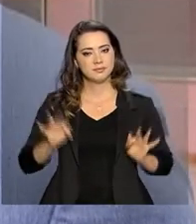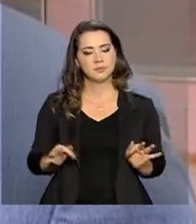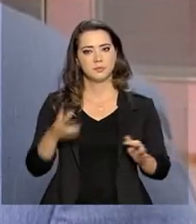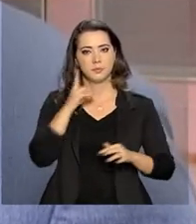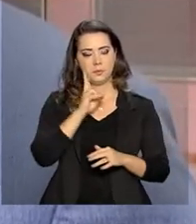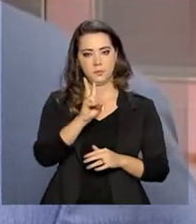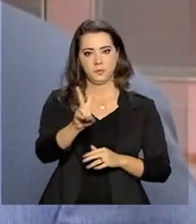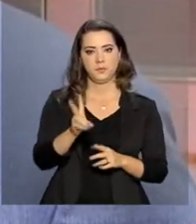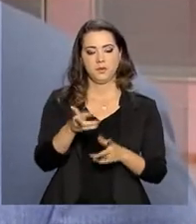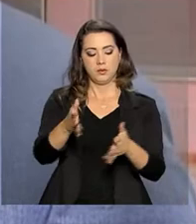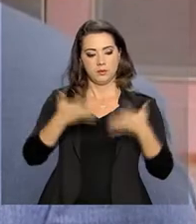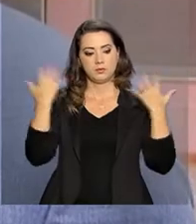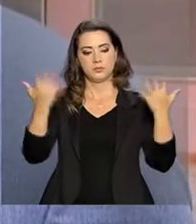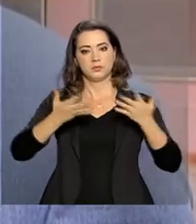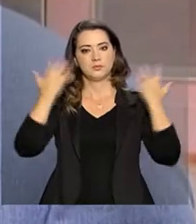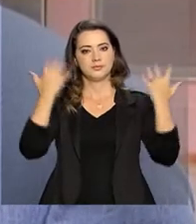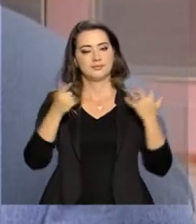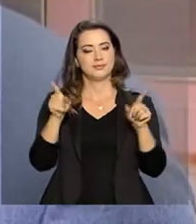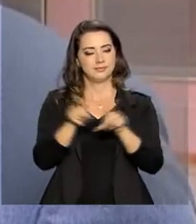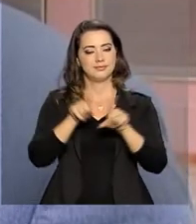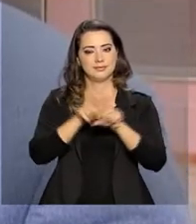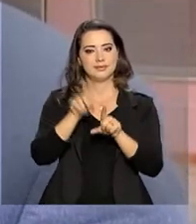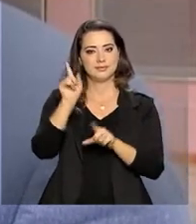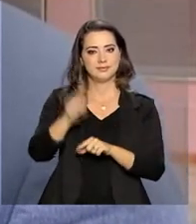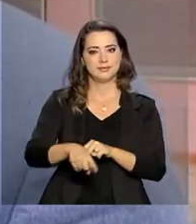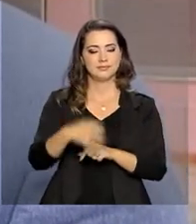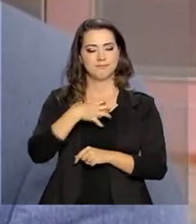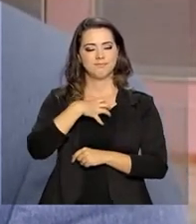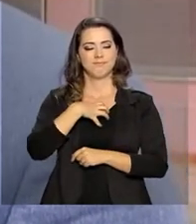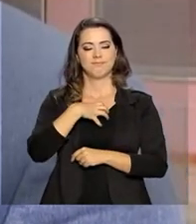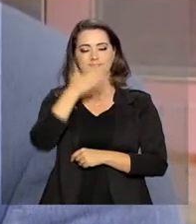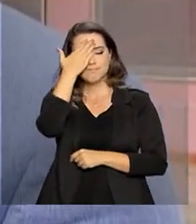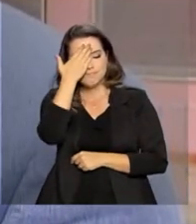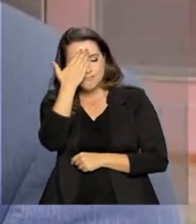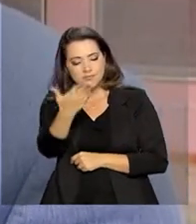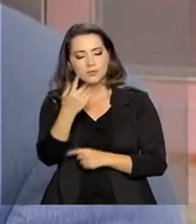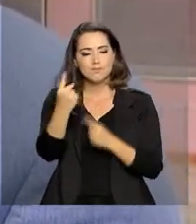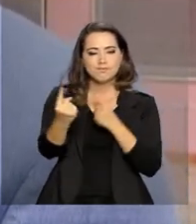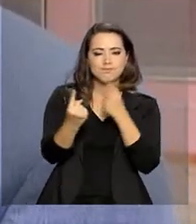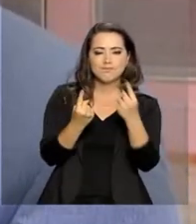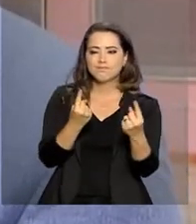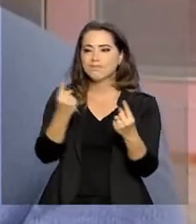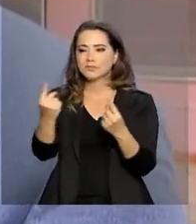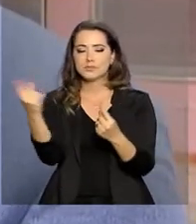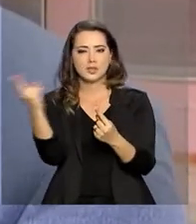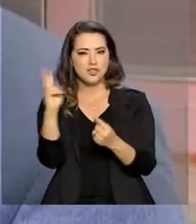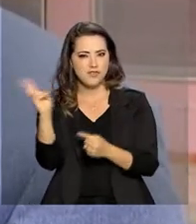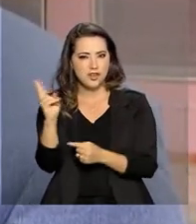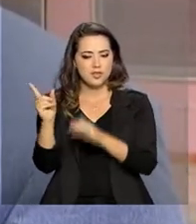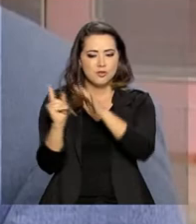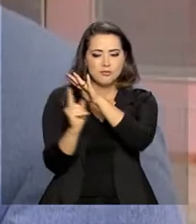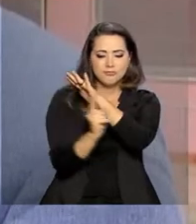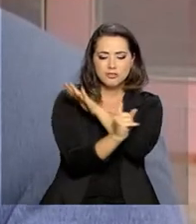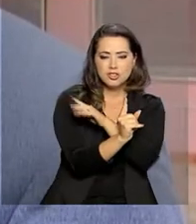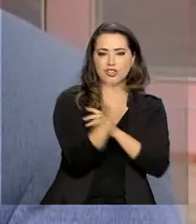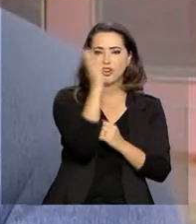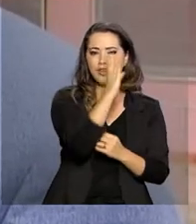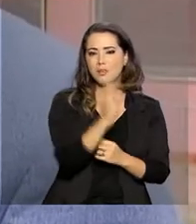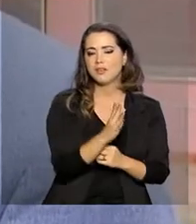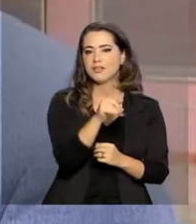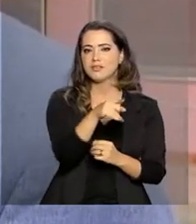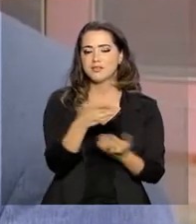ver a alegria e, sobretudo, a gratidão de cada um desses venezuelanos que chega